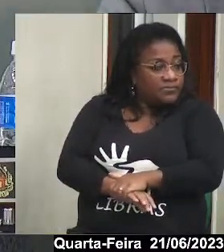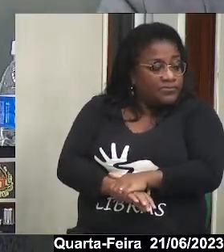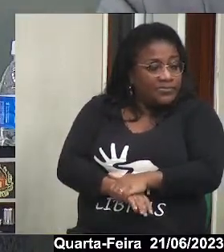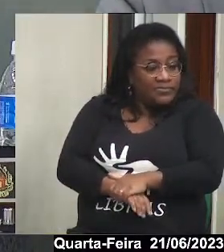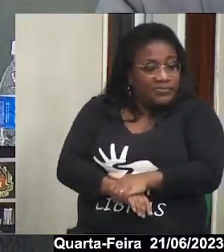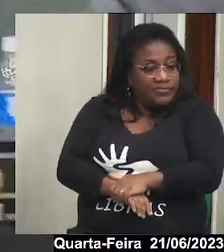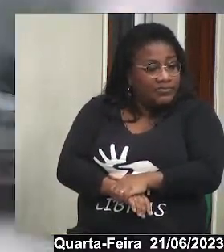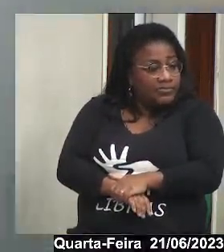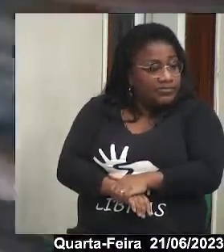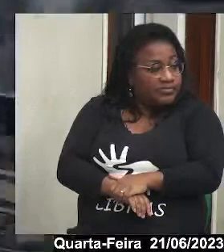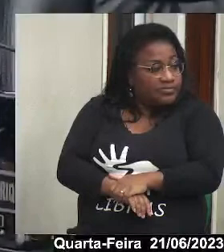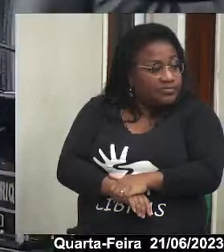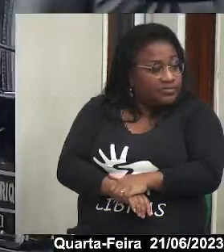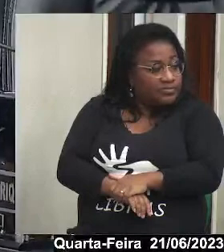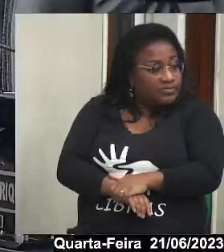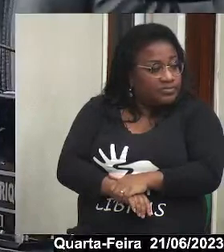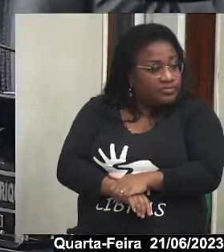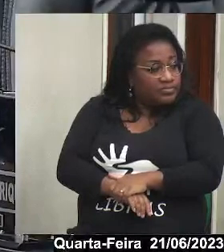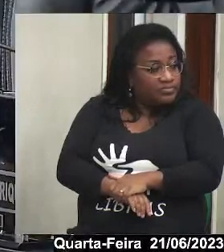Tinho.